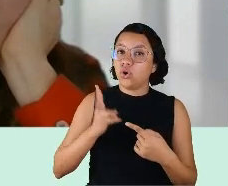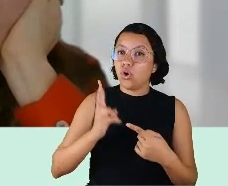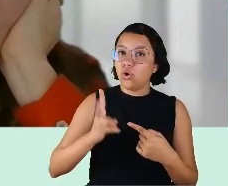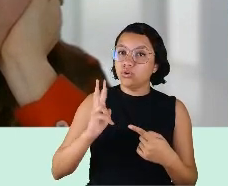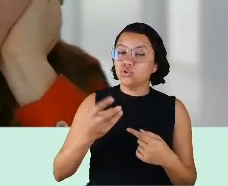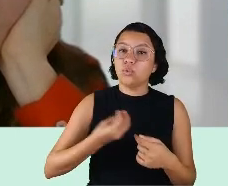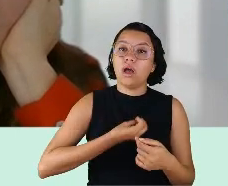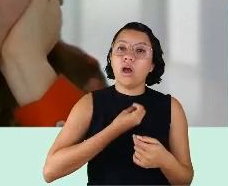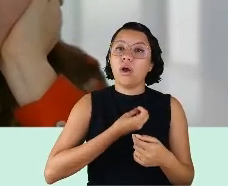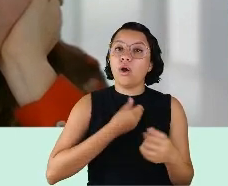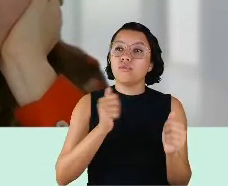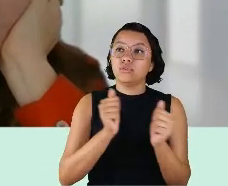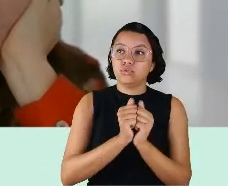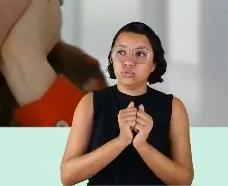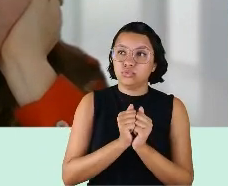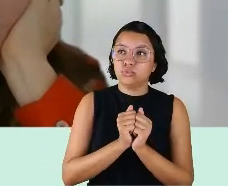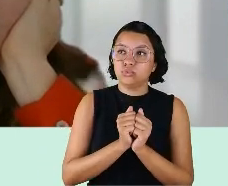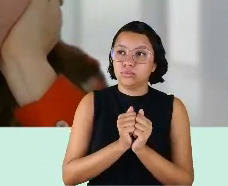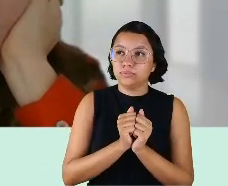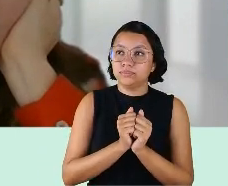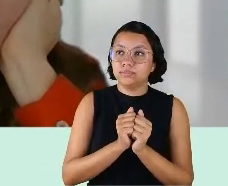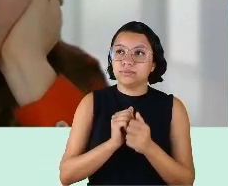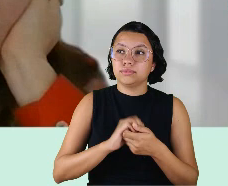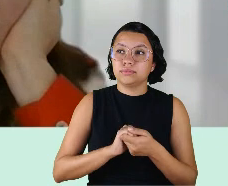continuar convivendo